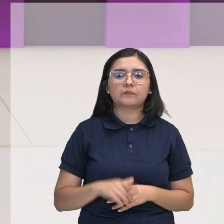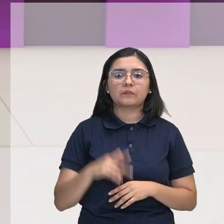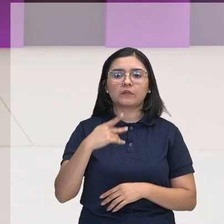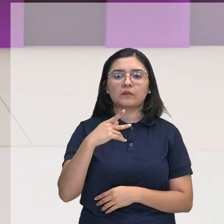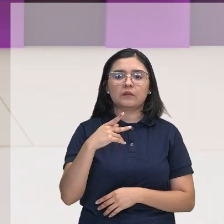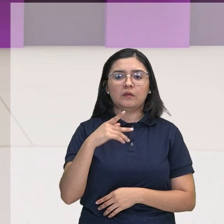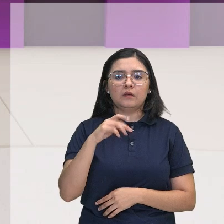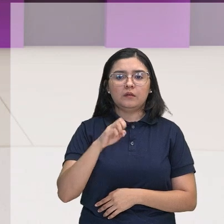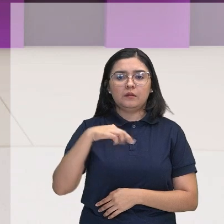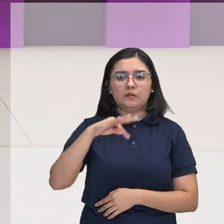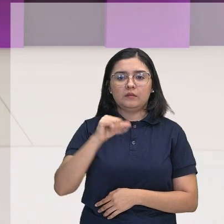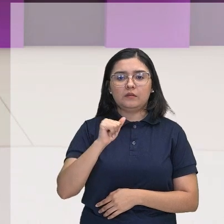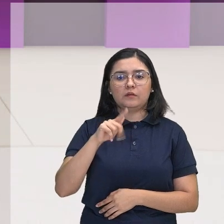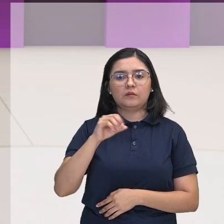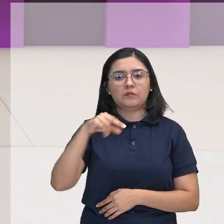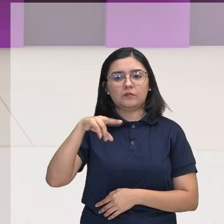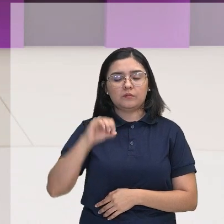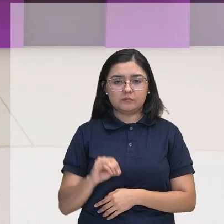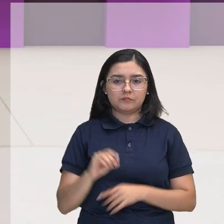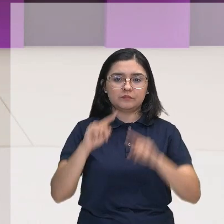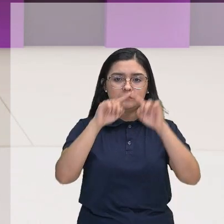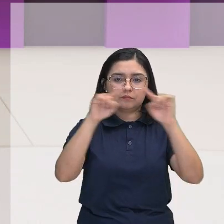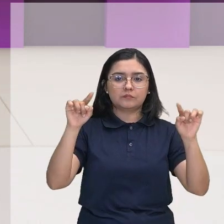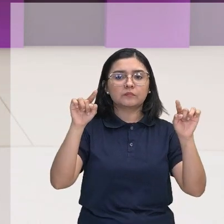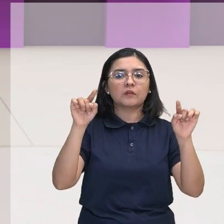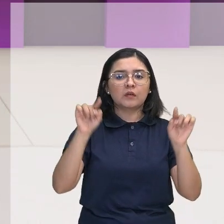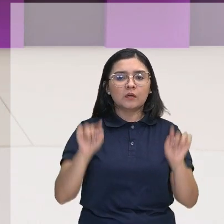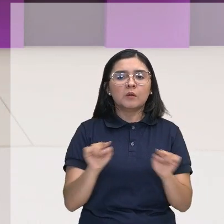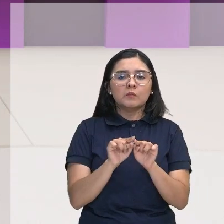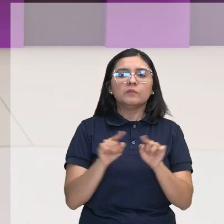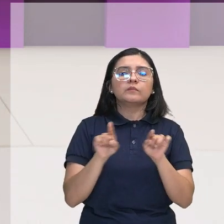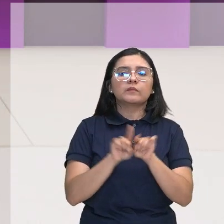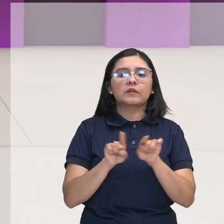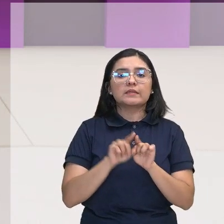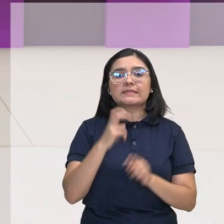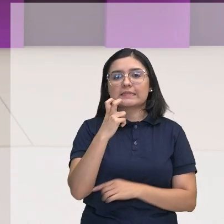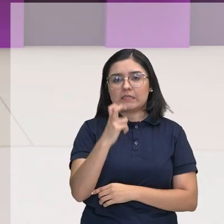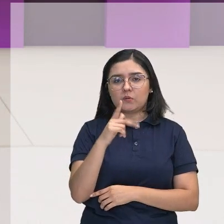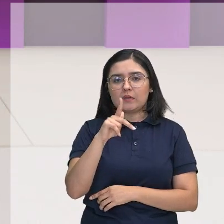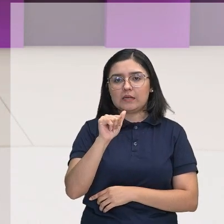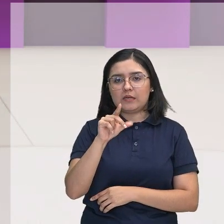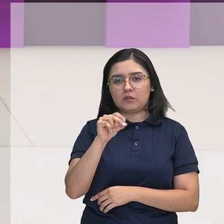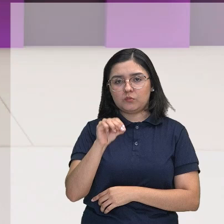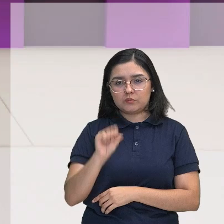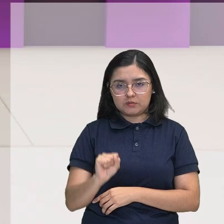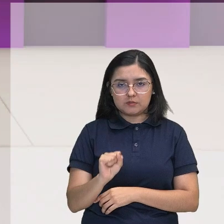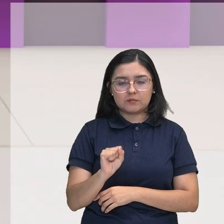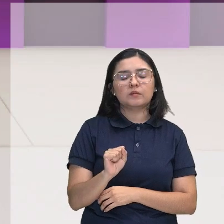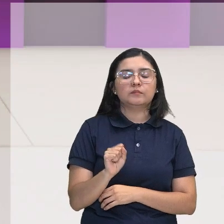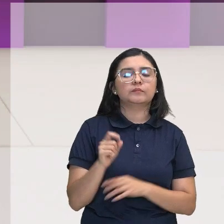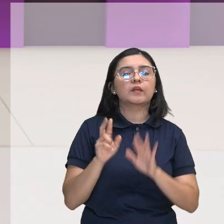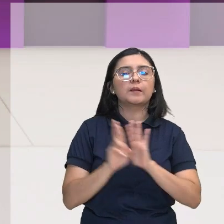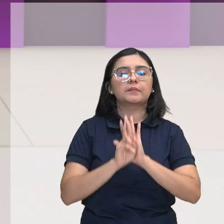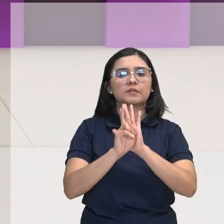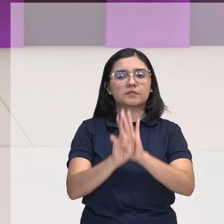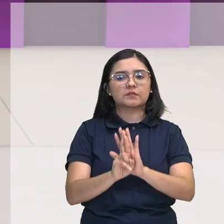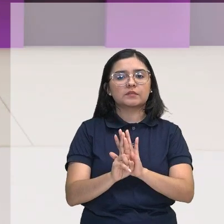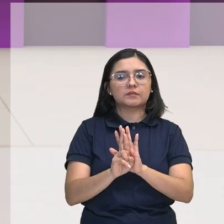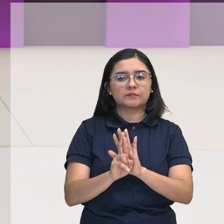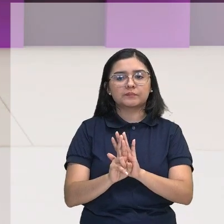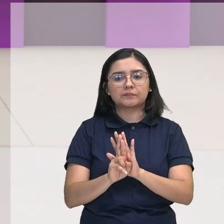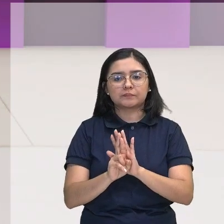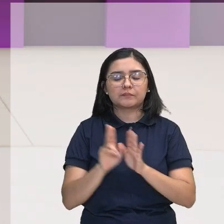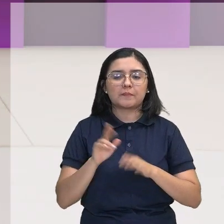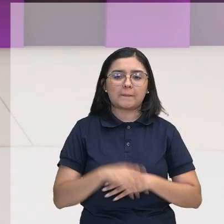o pentágono, que é o nosso polígono, né, de 5 lados. Aí, no caso, representado é o nosso